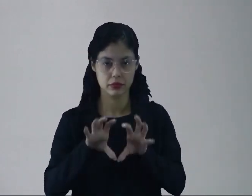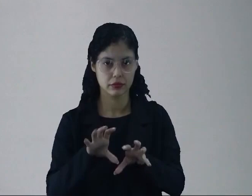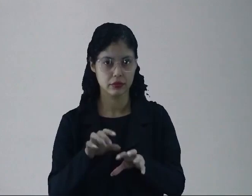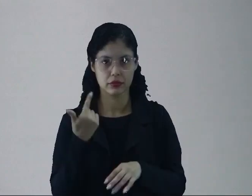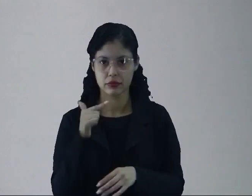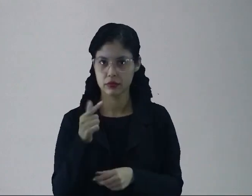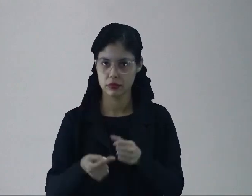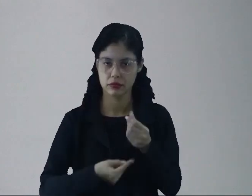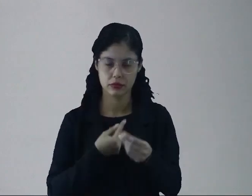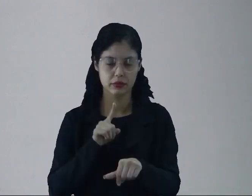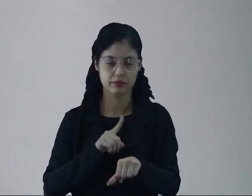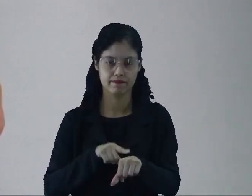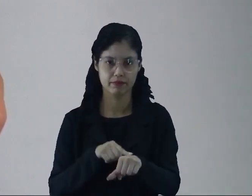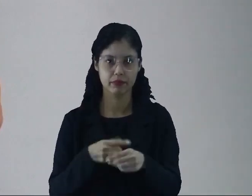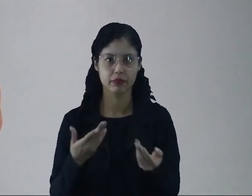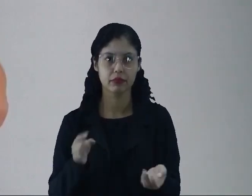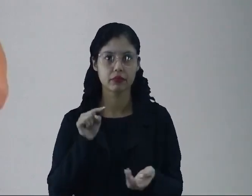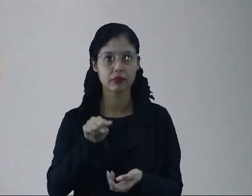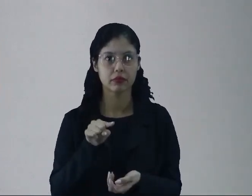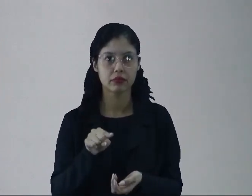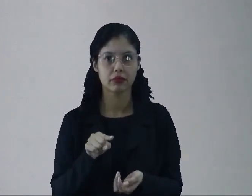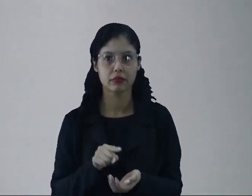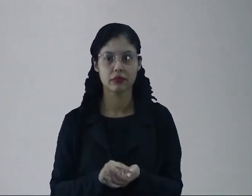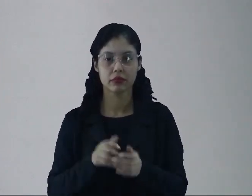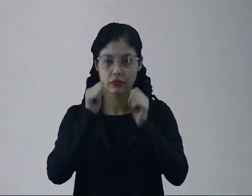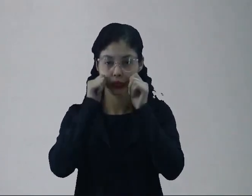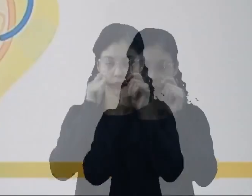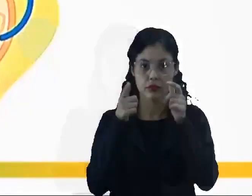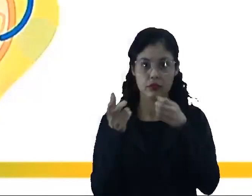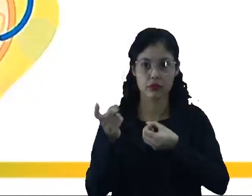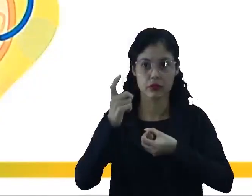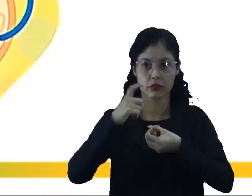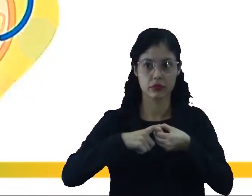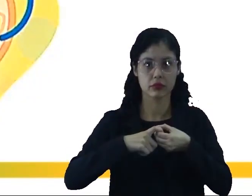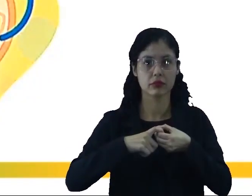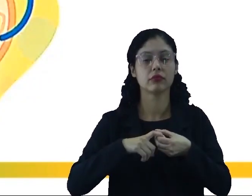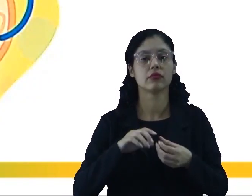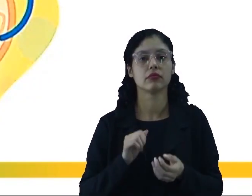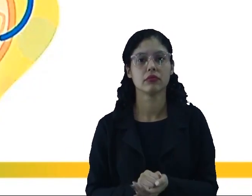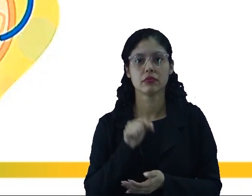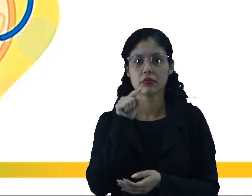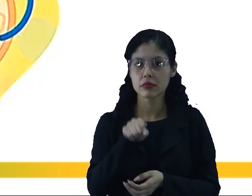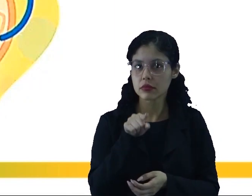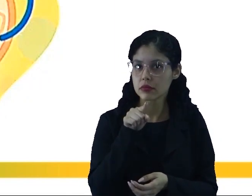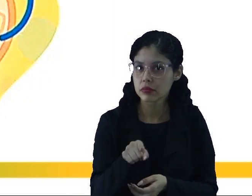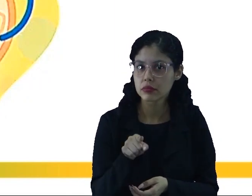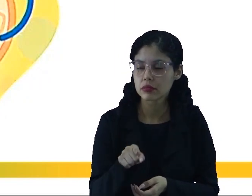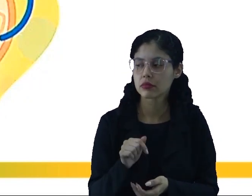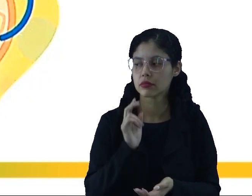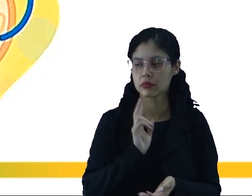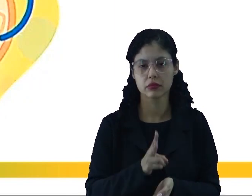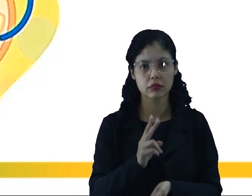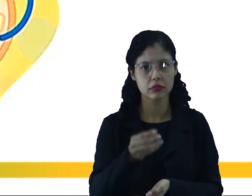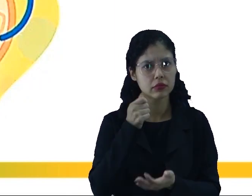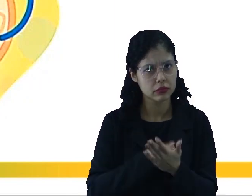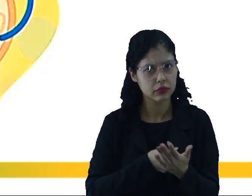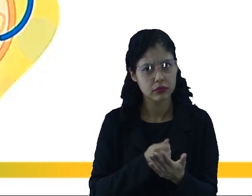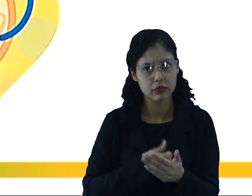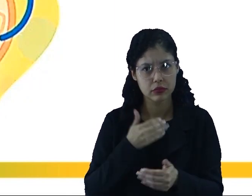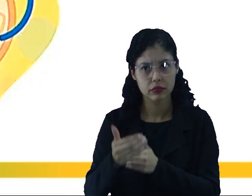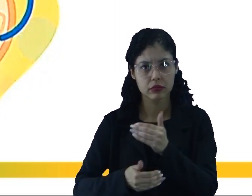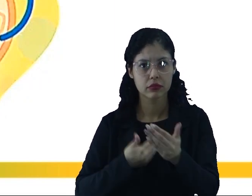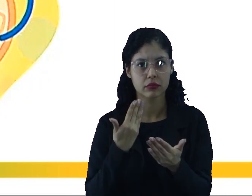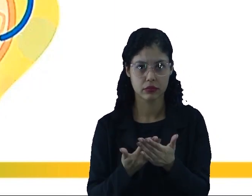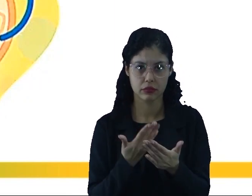Krebs, a gente não vai ter tempo para isso. Então, aqui eu te chamo a atenção, vou voltar ao slide de novo, para que vocês se dediquem um esforço durante o seu